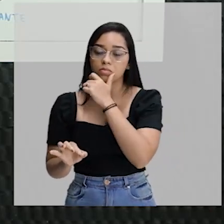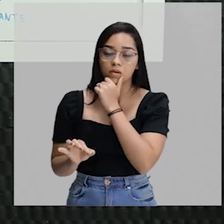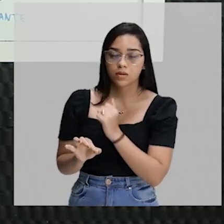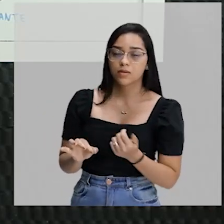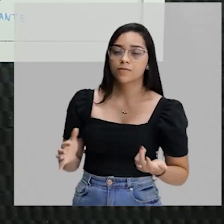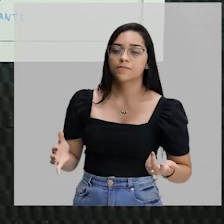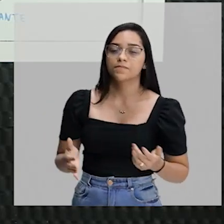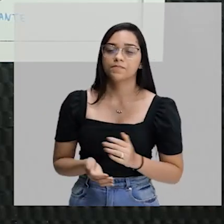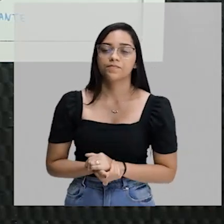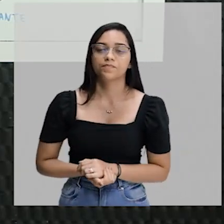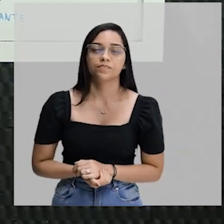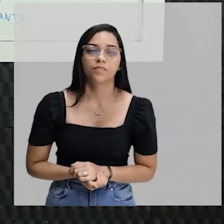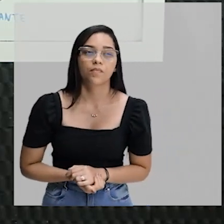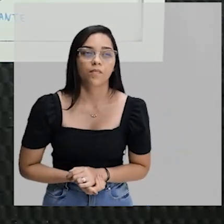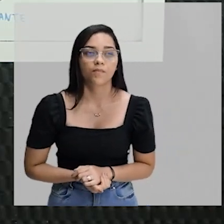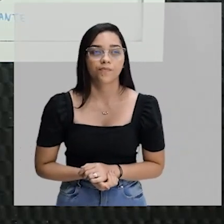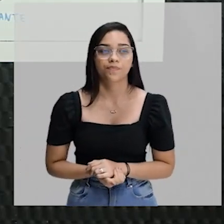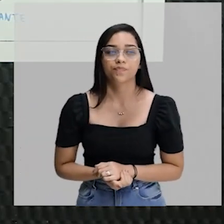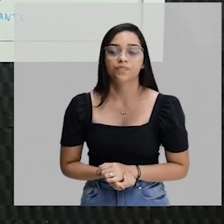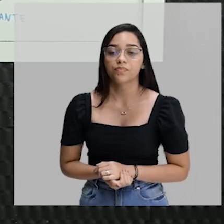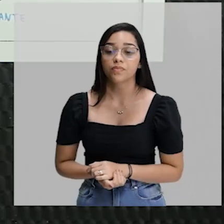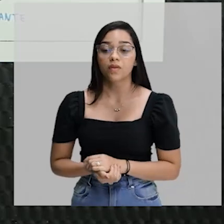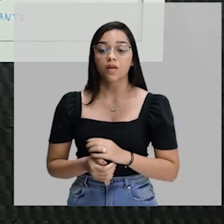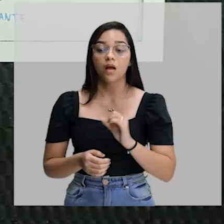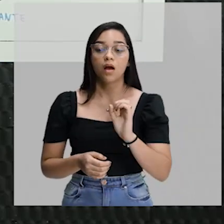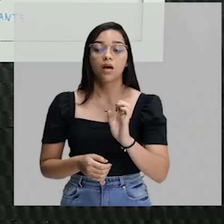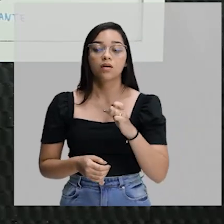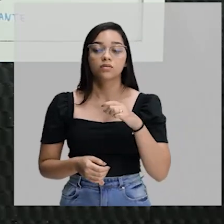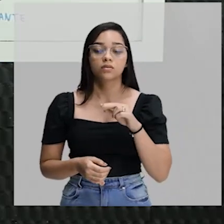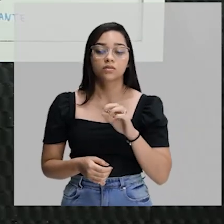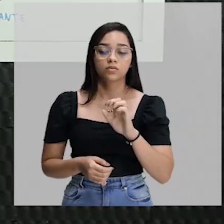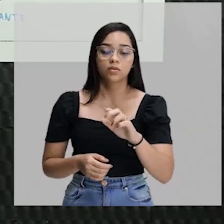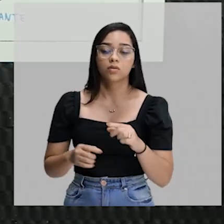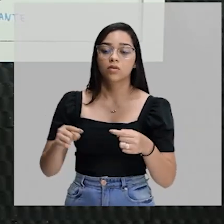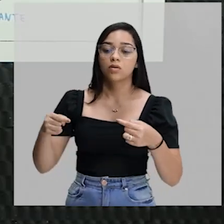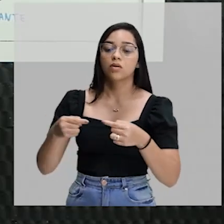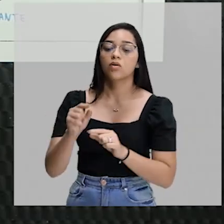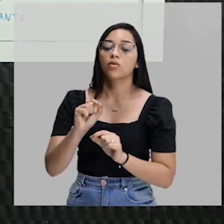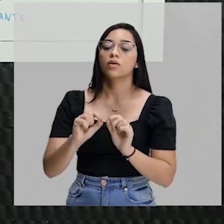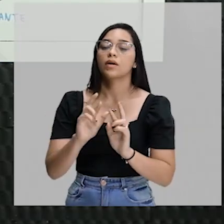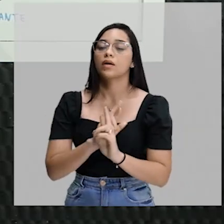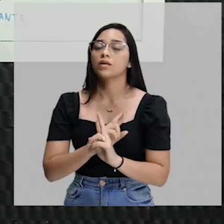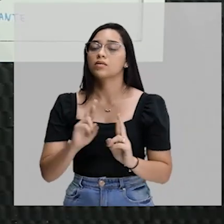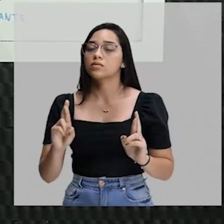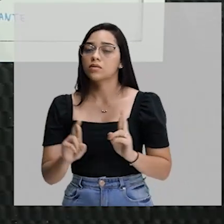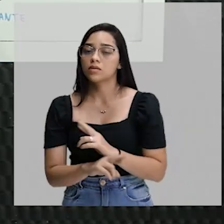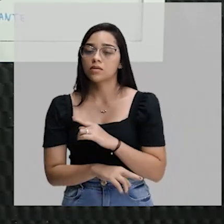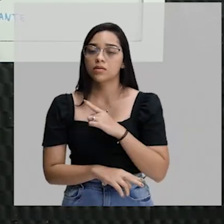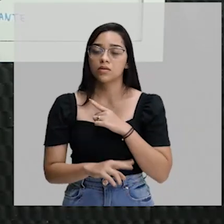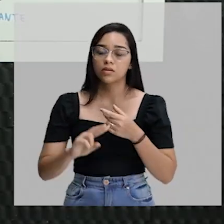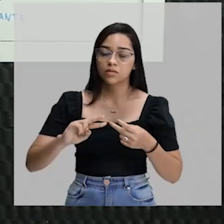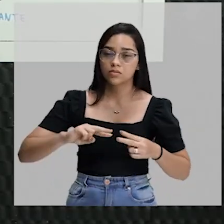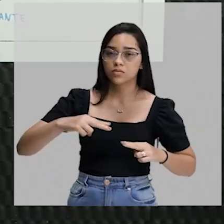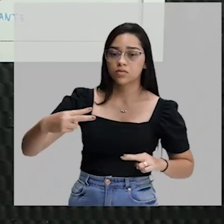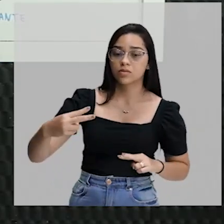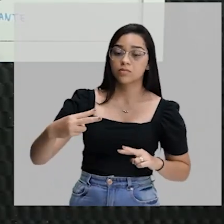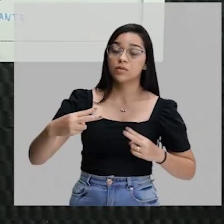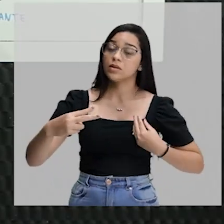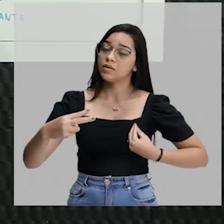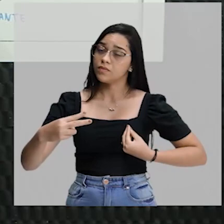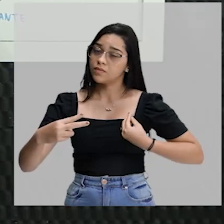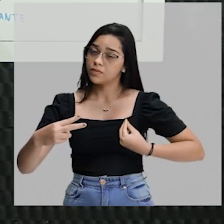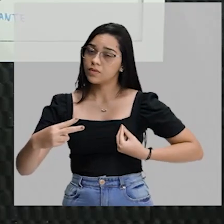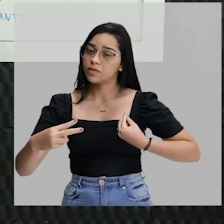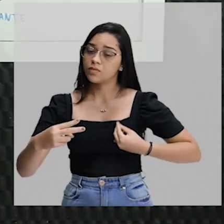certo? Herança sexual tem a ver com a herança relacionada aos genes que estão